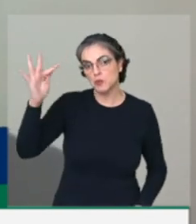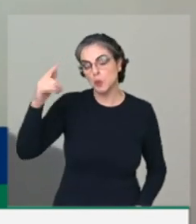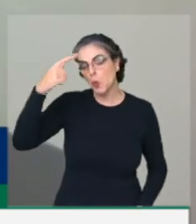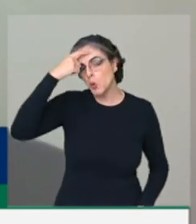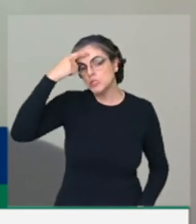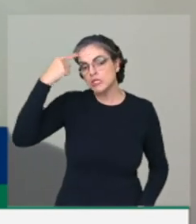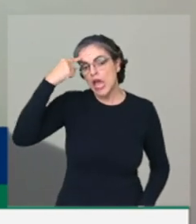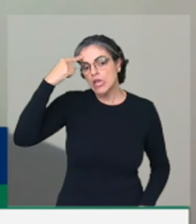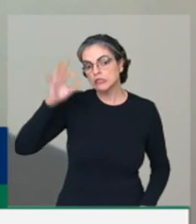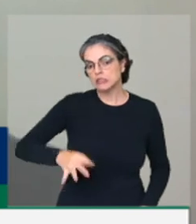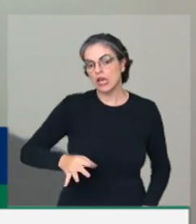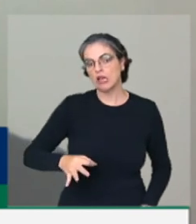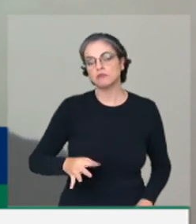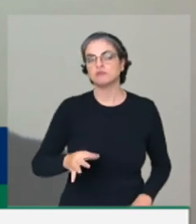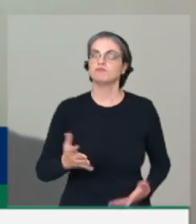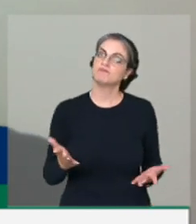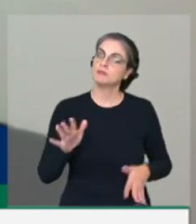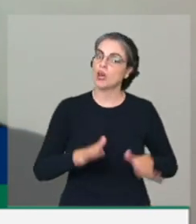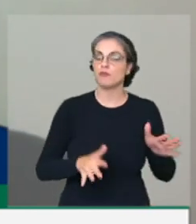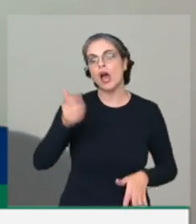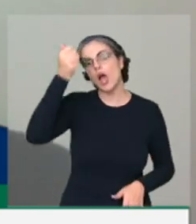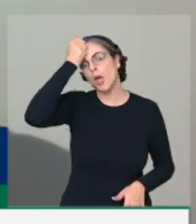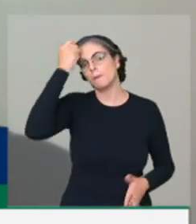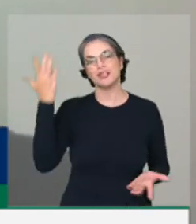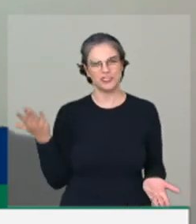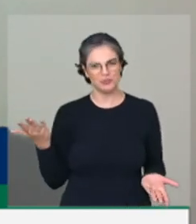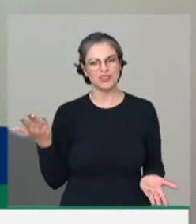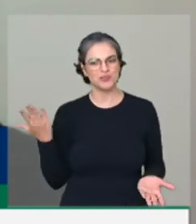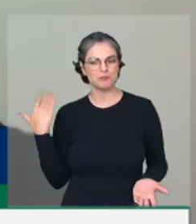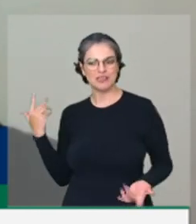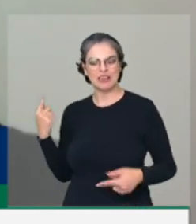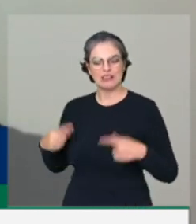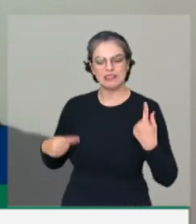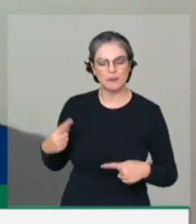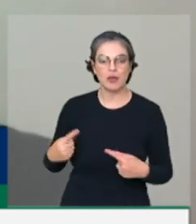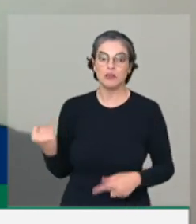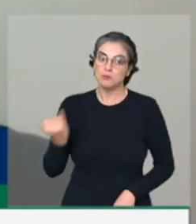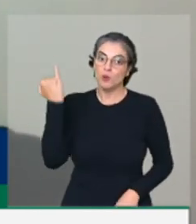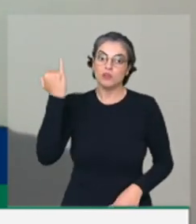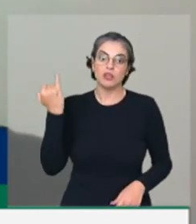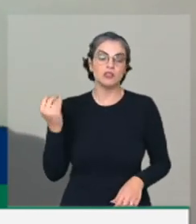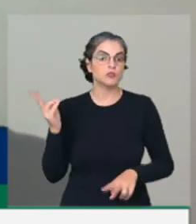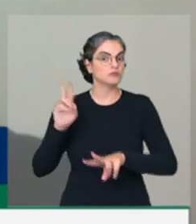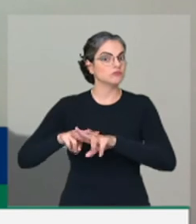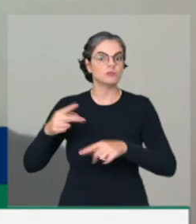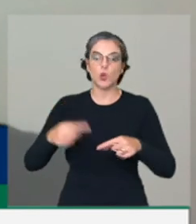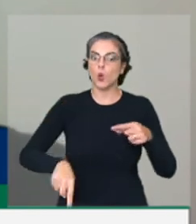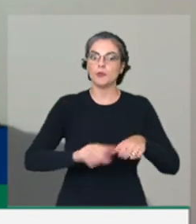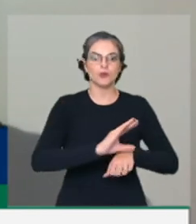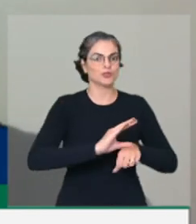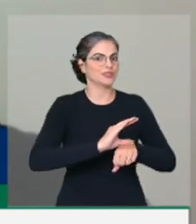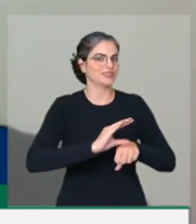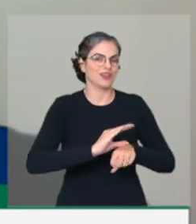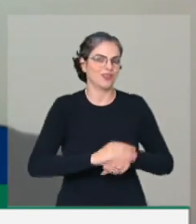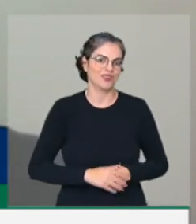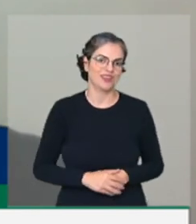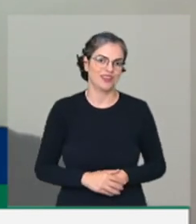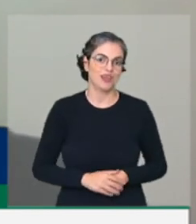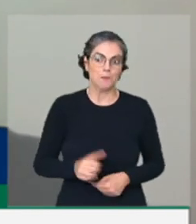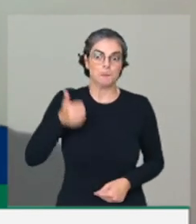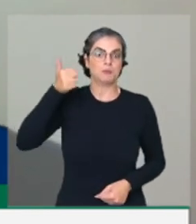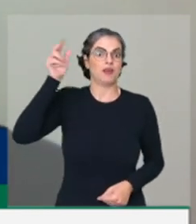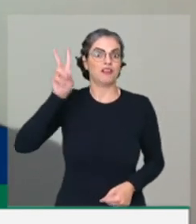poder parar, vão ver, olha, eu não deveria ter falado assim também em um debate tão importante de uma prisão totalmente inconstitucional. Acredito a primeira do